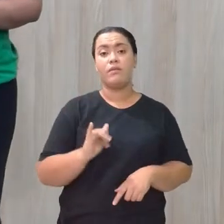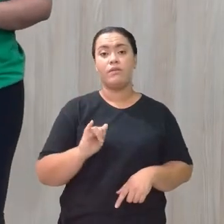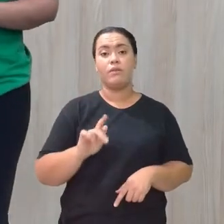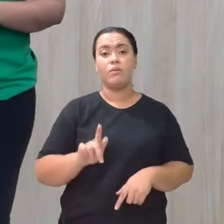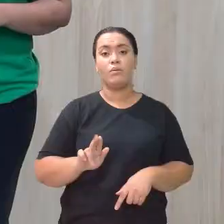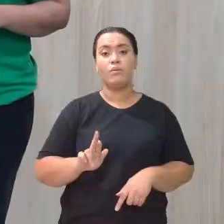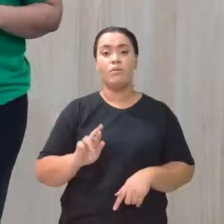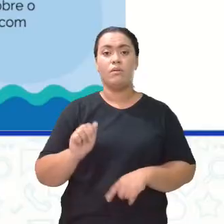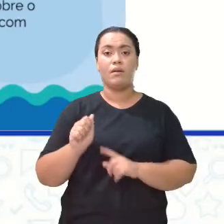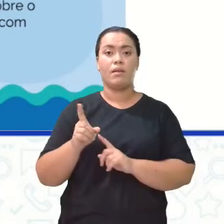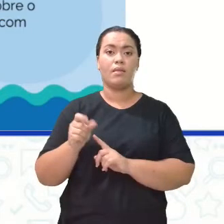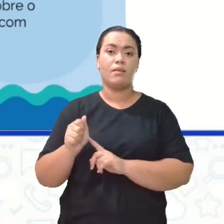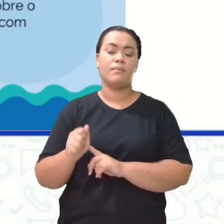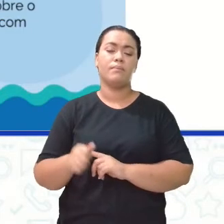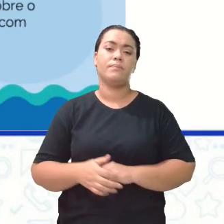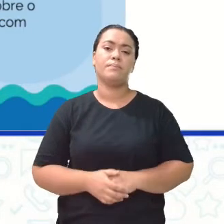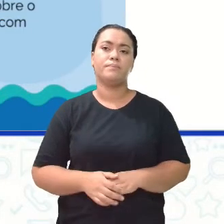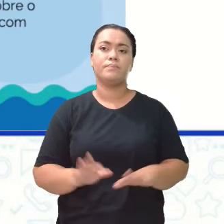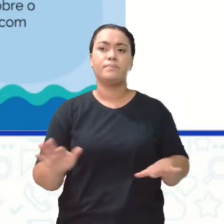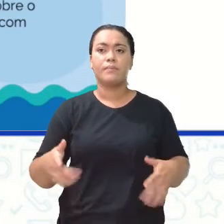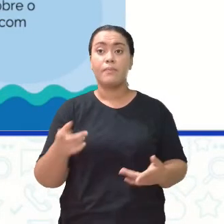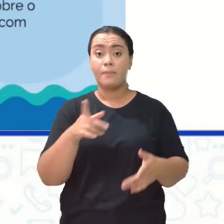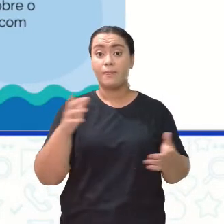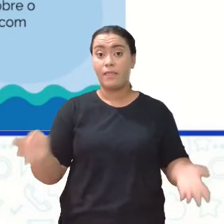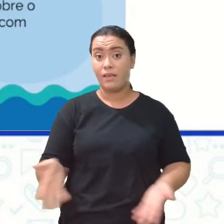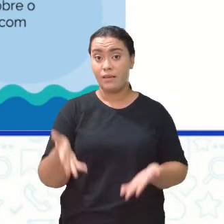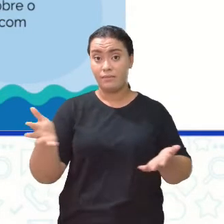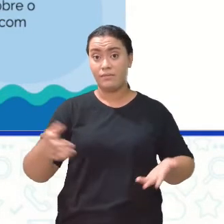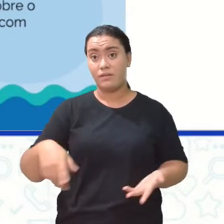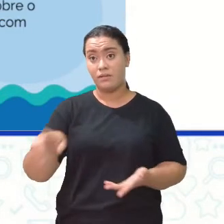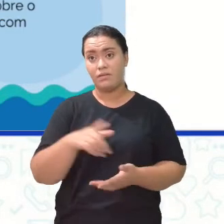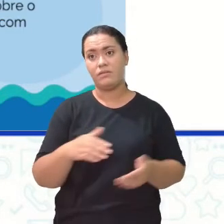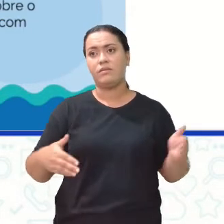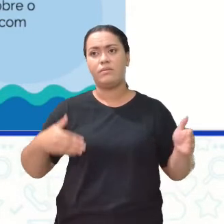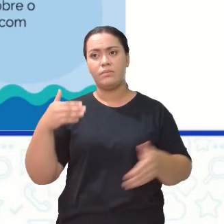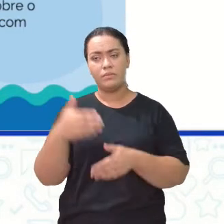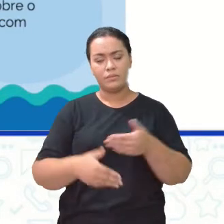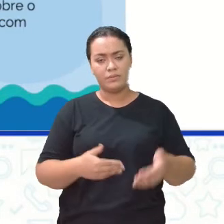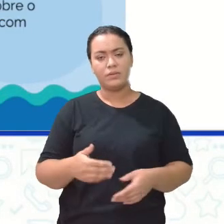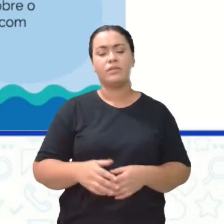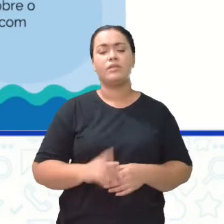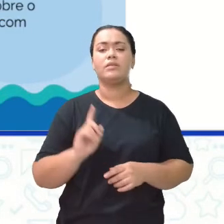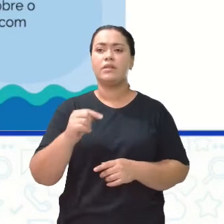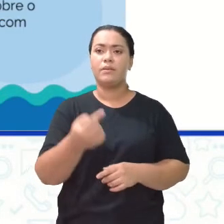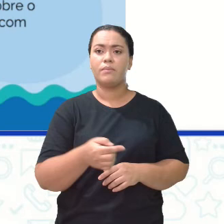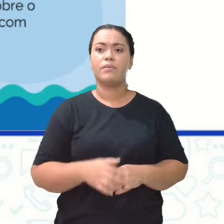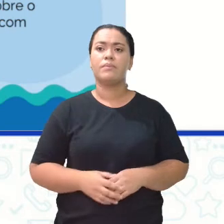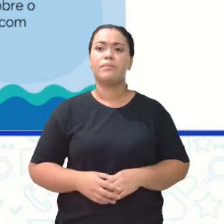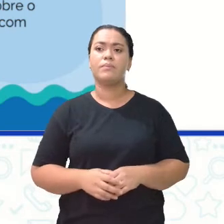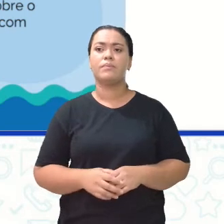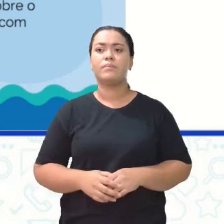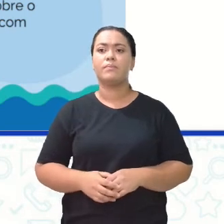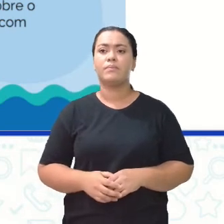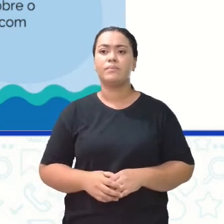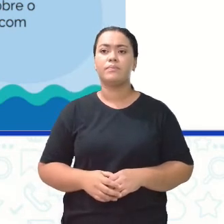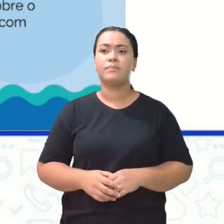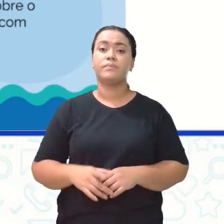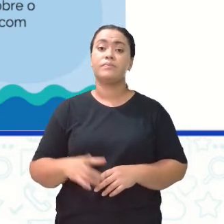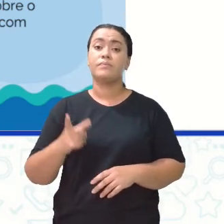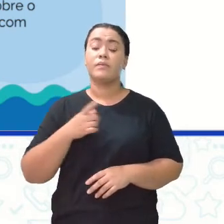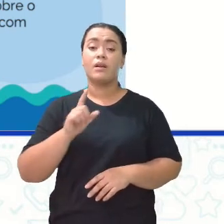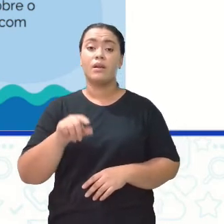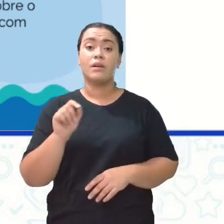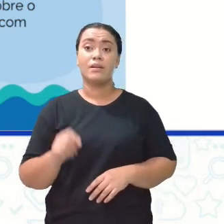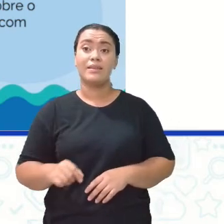para vocês perceberem e também incentivar vocês a participarem, a vivenciar essa exposição depois, é que eles elegeram